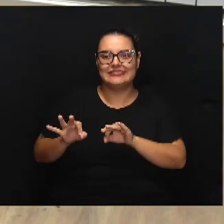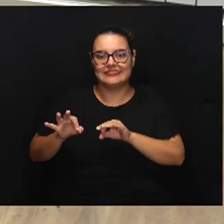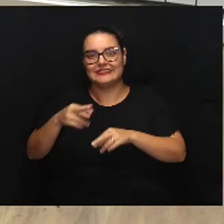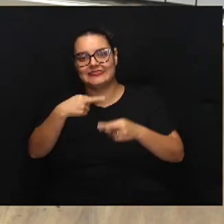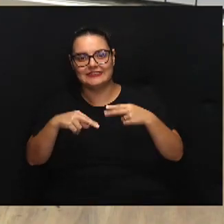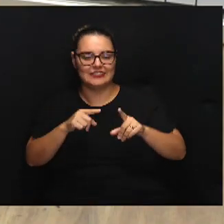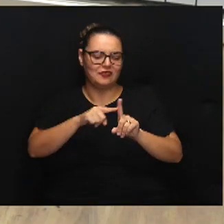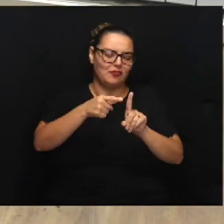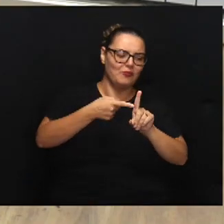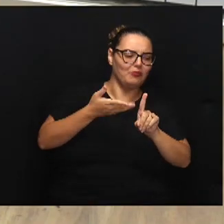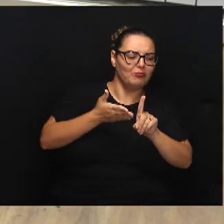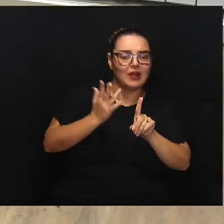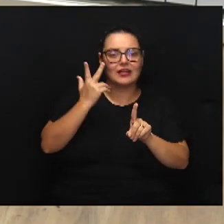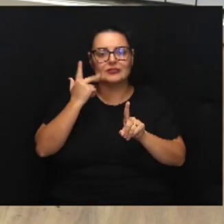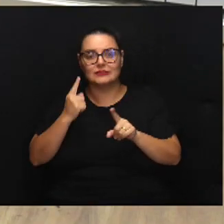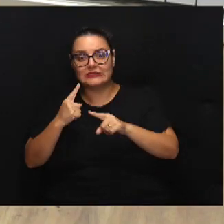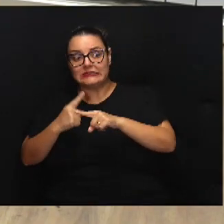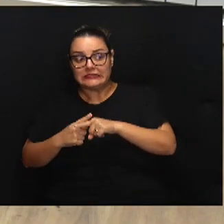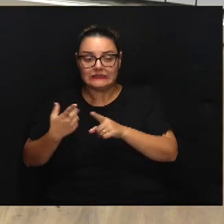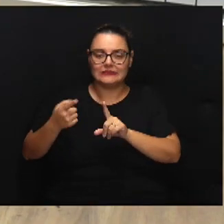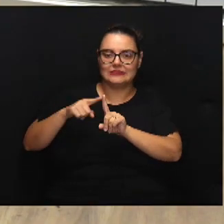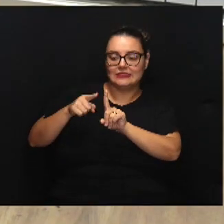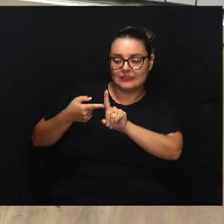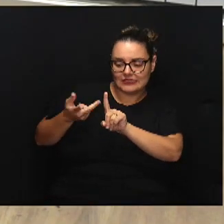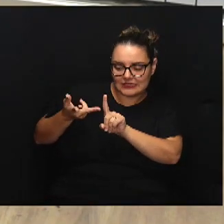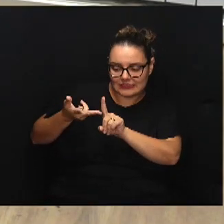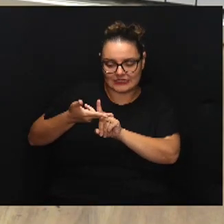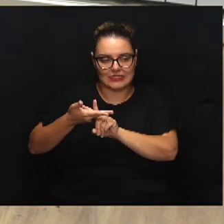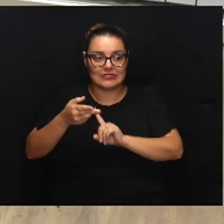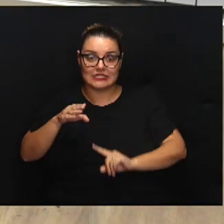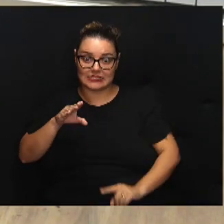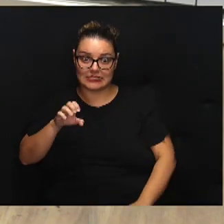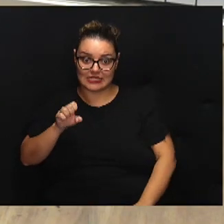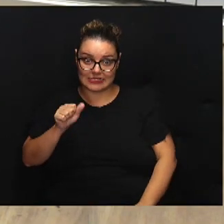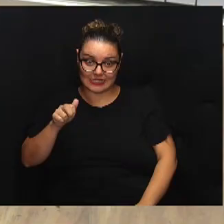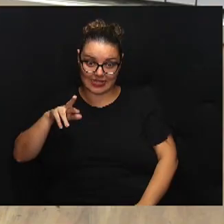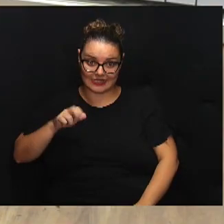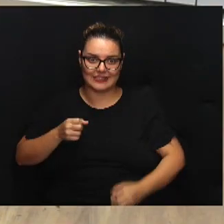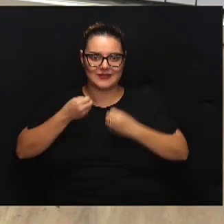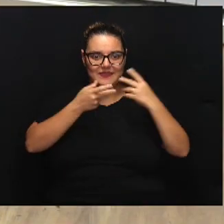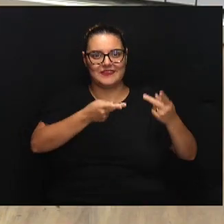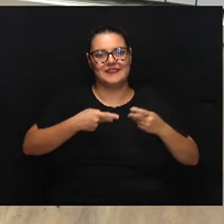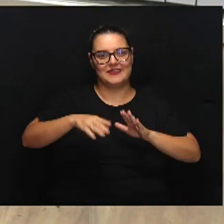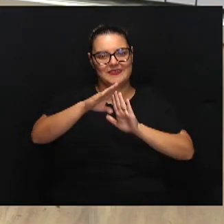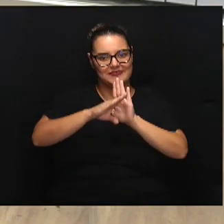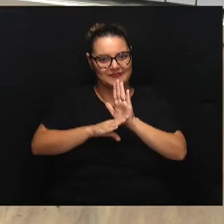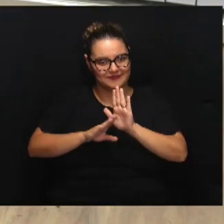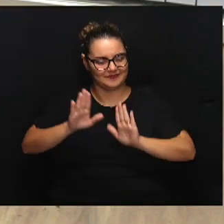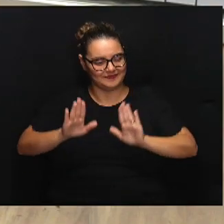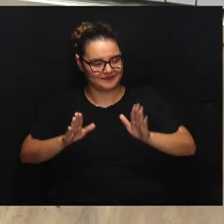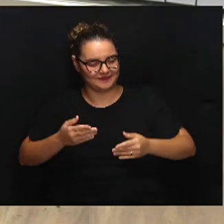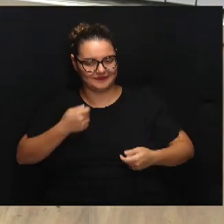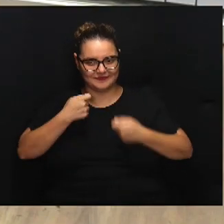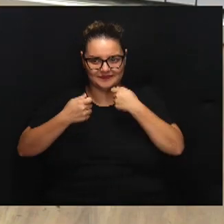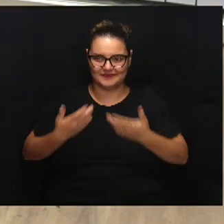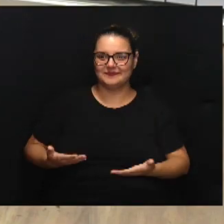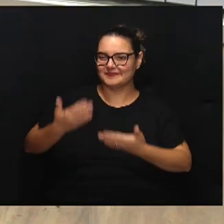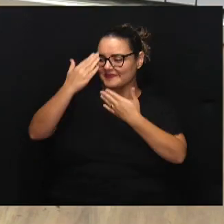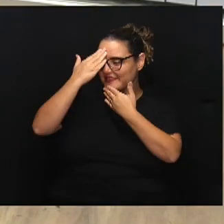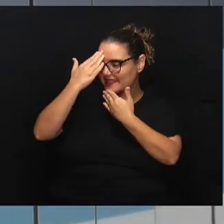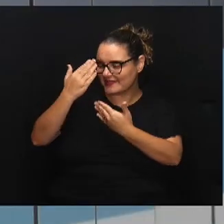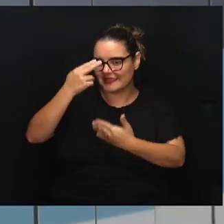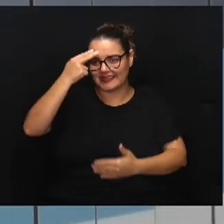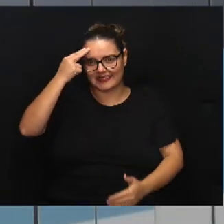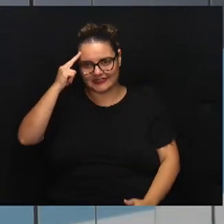parto natural versus as cesáreas? Seja bem-vinda mais uma vez ao programa Questão de Ordem. Muito obrigada,